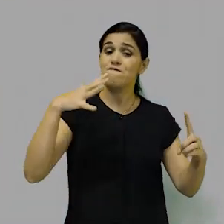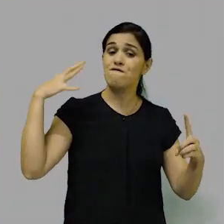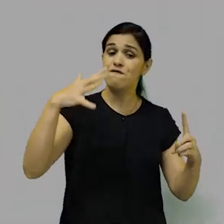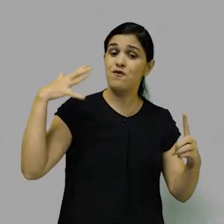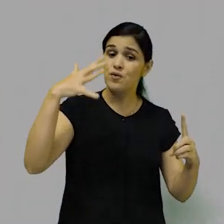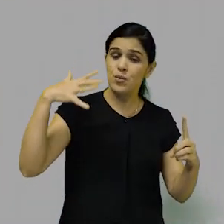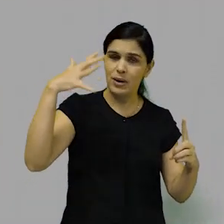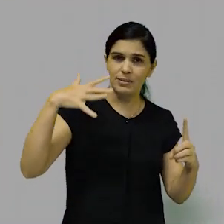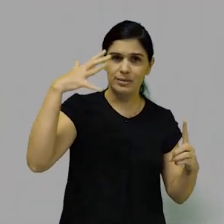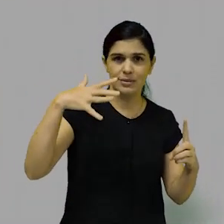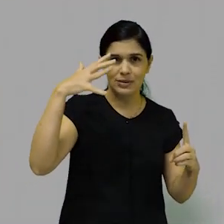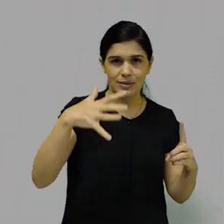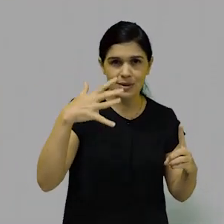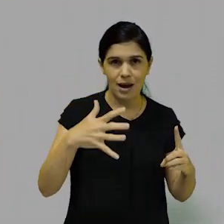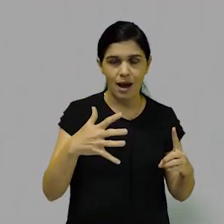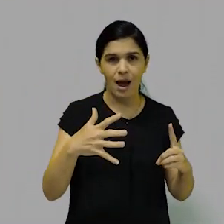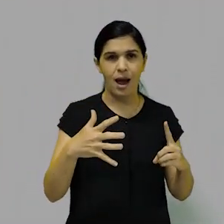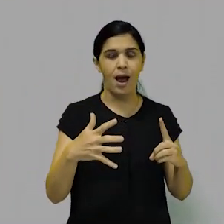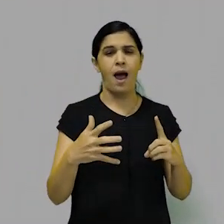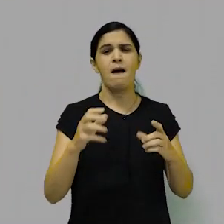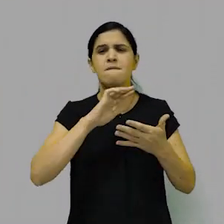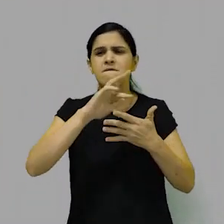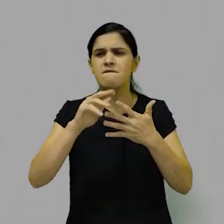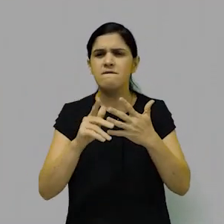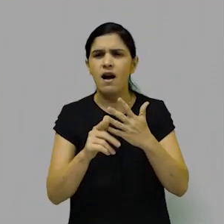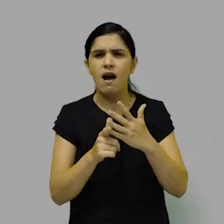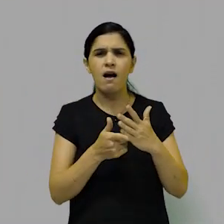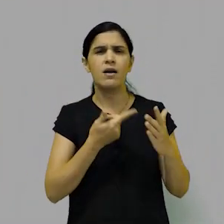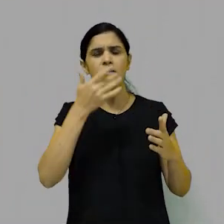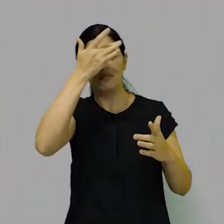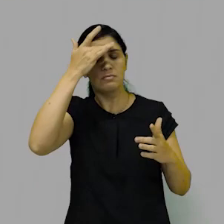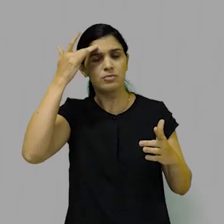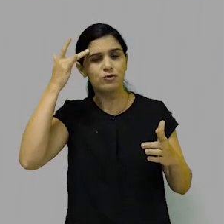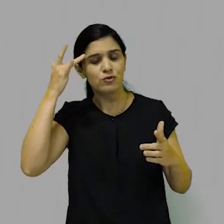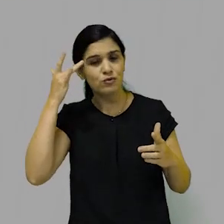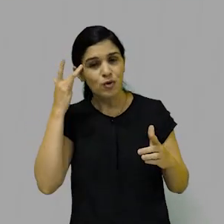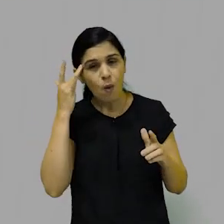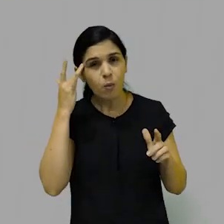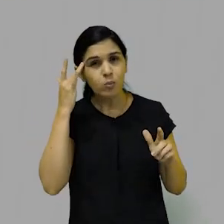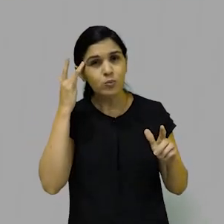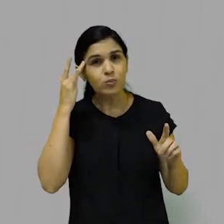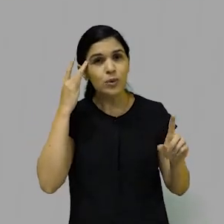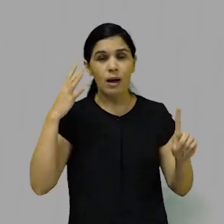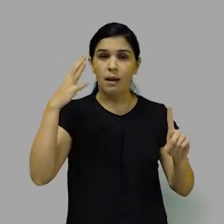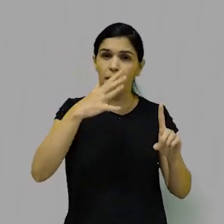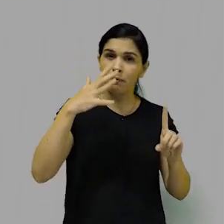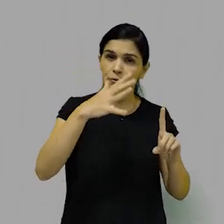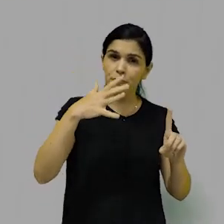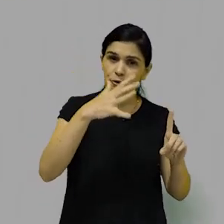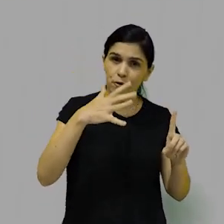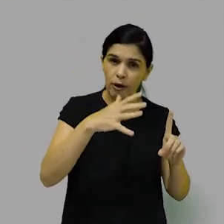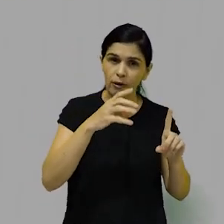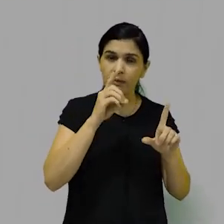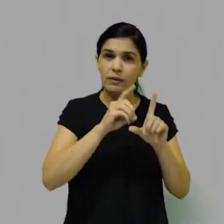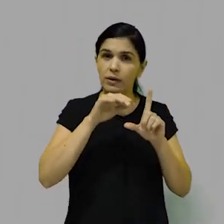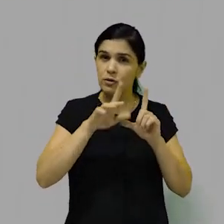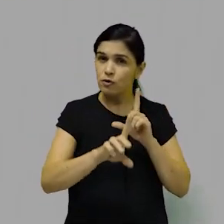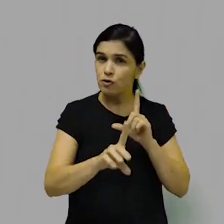rostos perfeitos contribuem para uma uniformização do que é beleza. Está aqui, estética